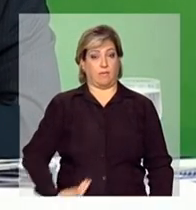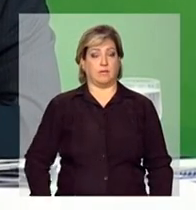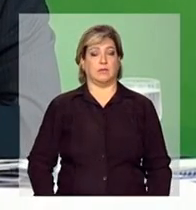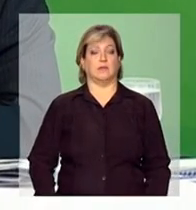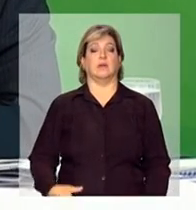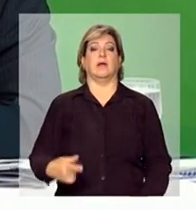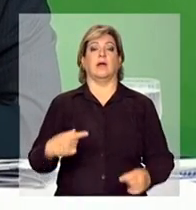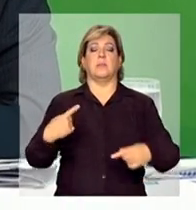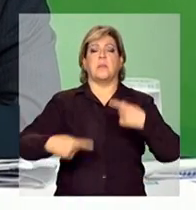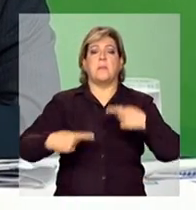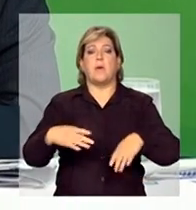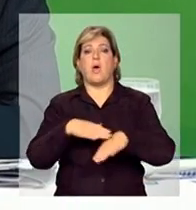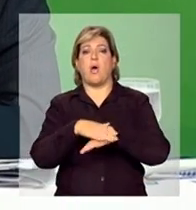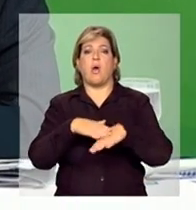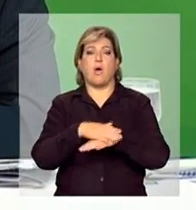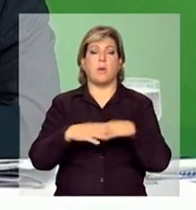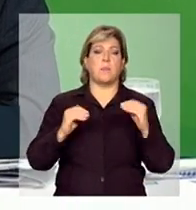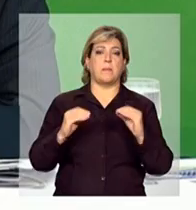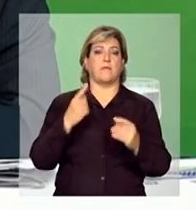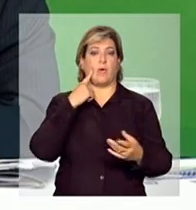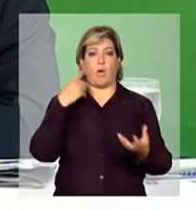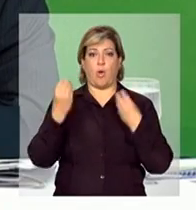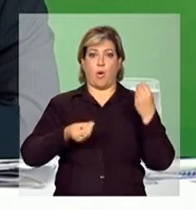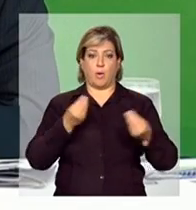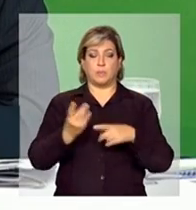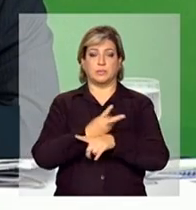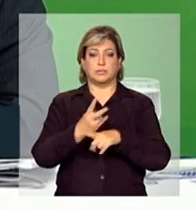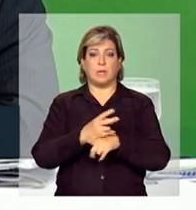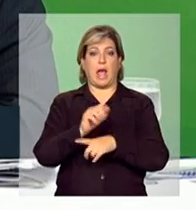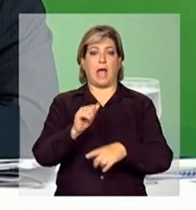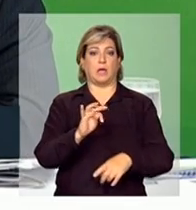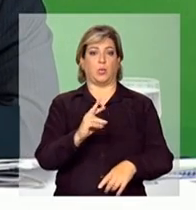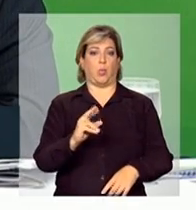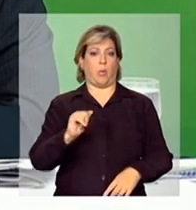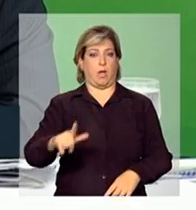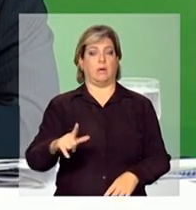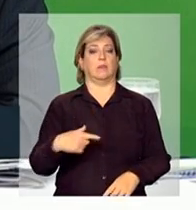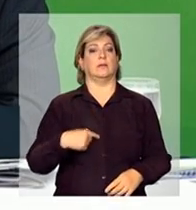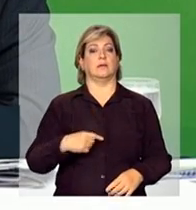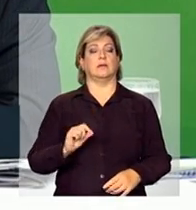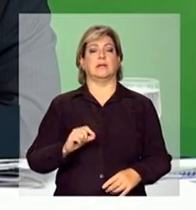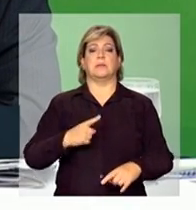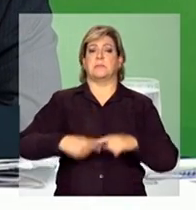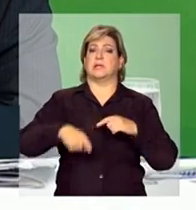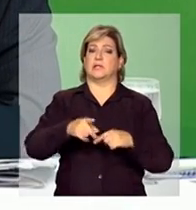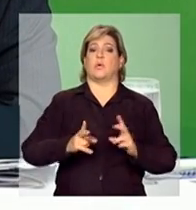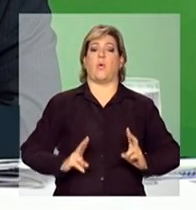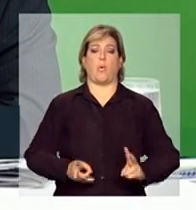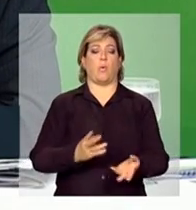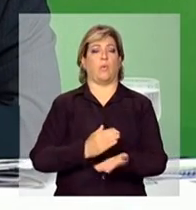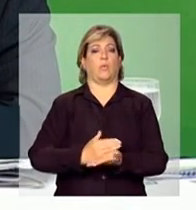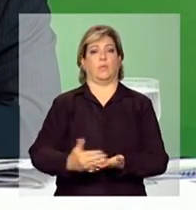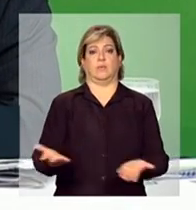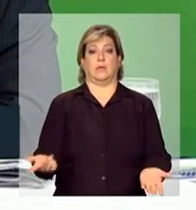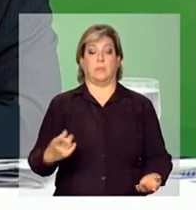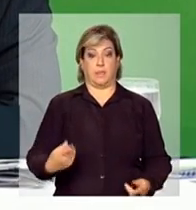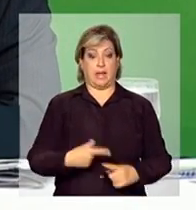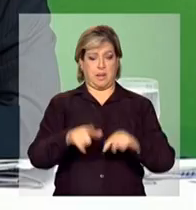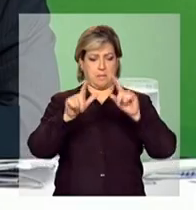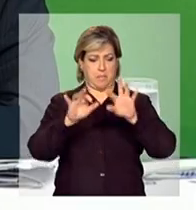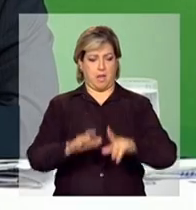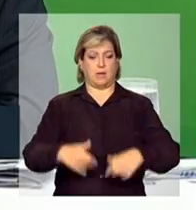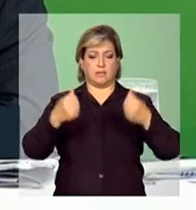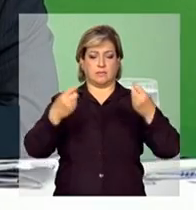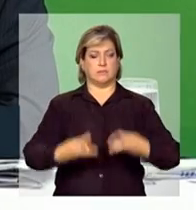para fazer uma discussão com eles e buscar a atualização impedir que isso continue acontecendo porque o relatório é muito elogioso ao Brasil a